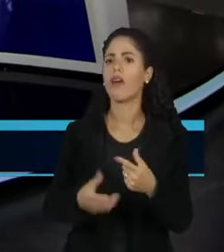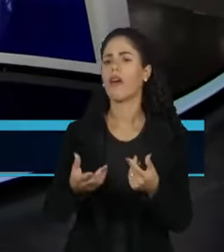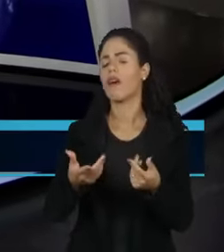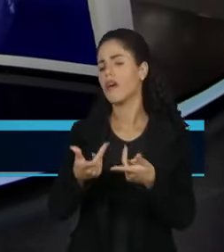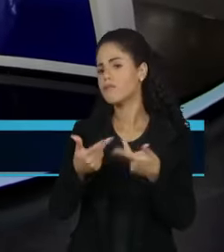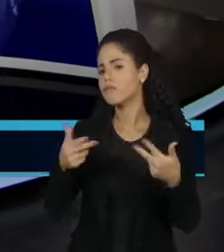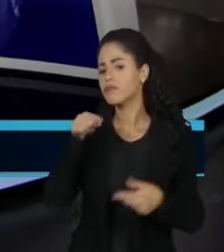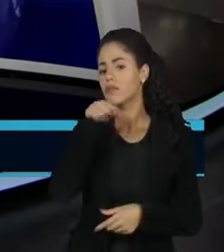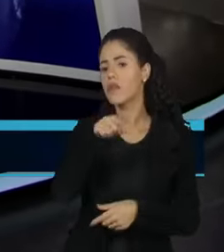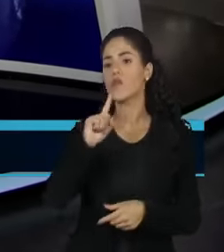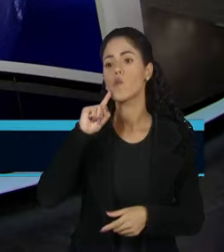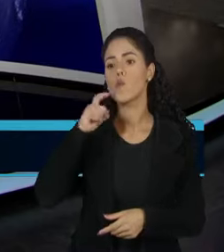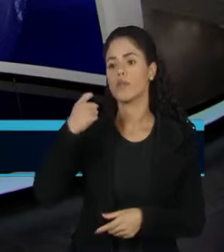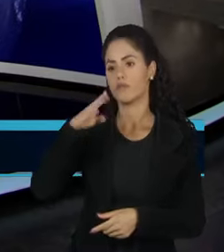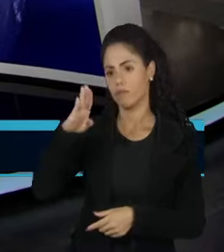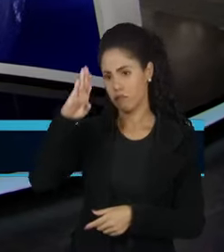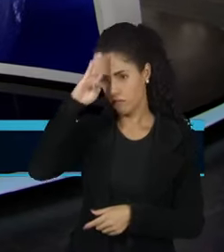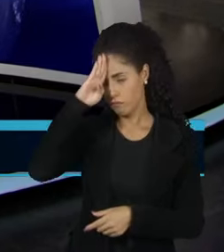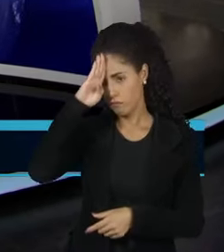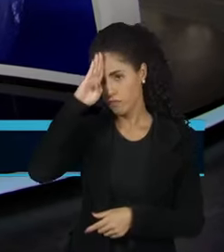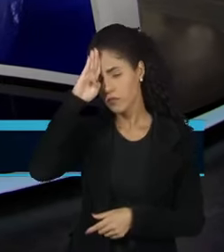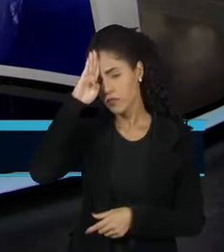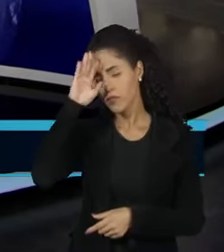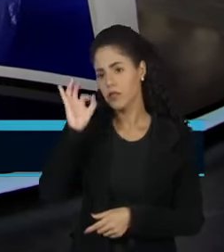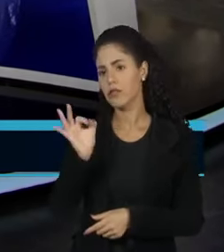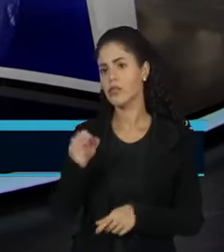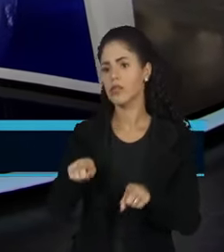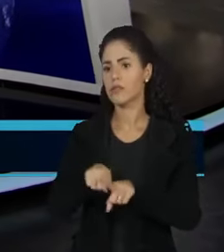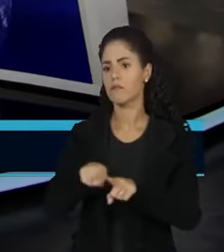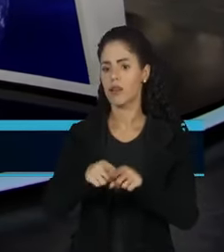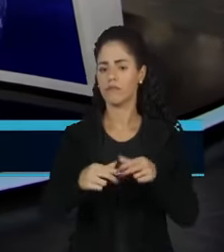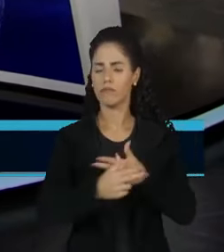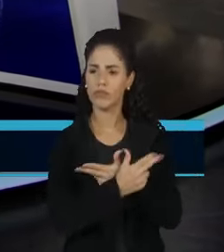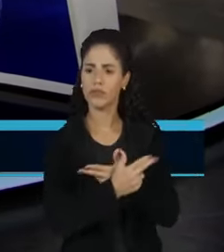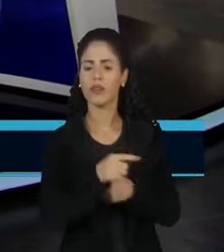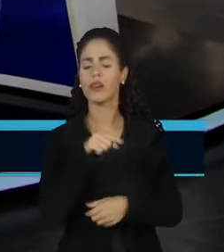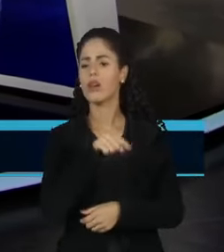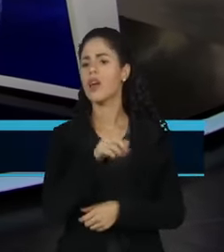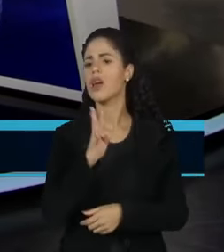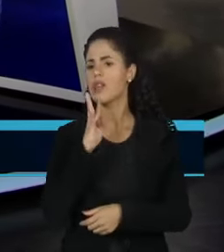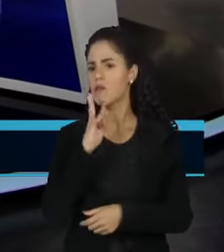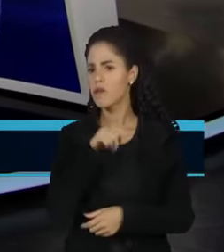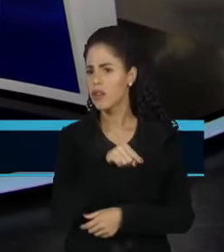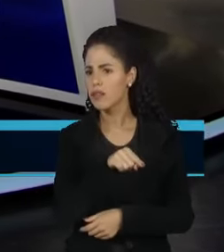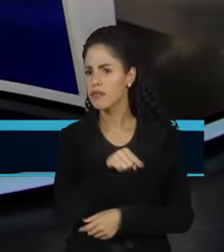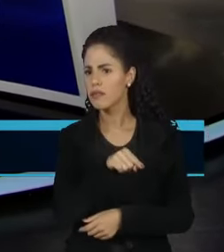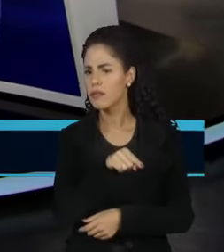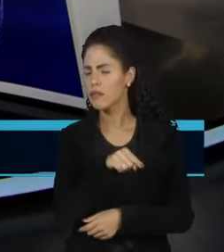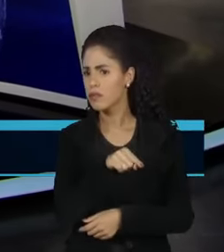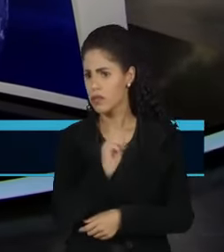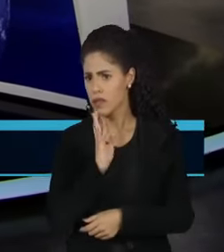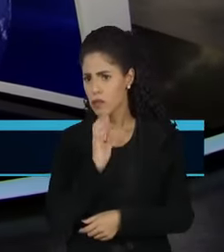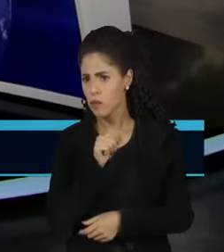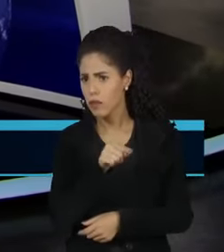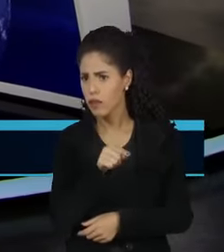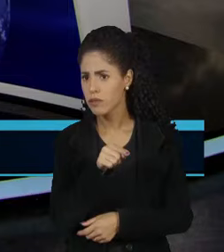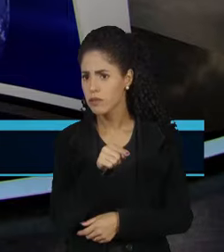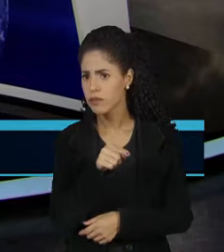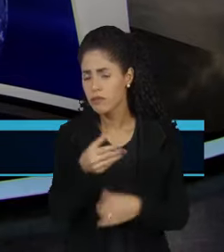gratuita ao ex-comandante do Exército e ao ex-comandante da Aeronáutica. Primeiro que ele não conhece a hierarquia militar, então acho que ele está